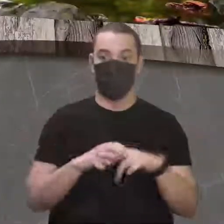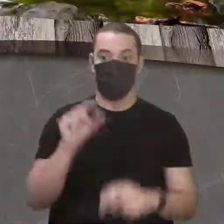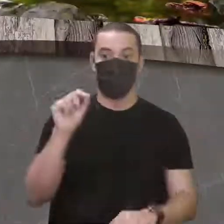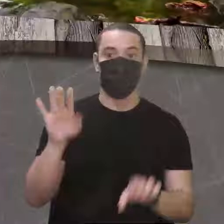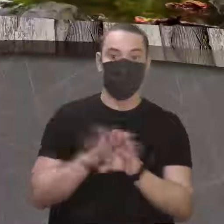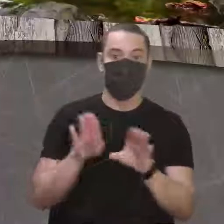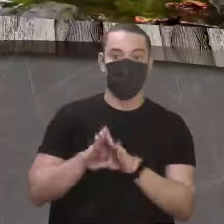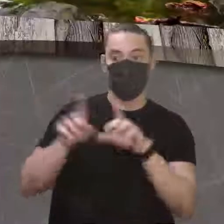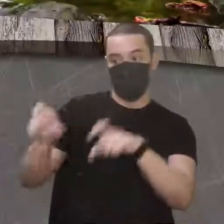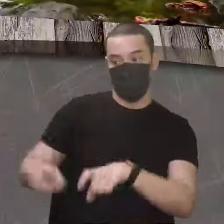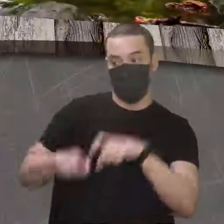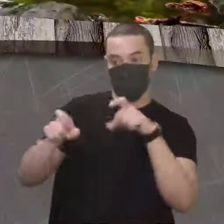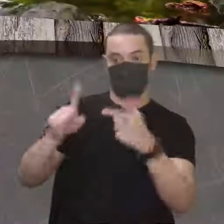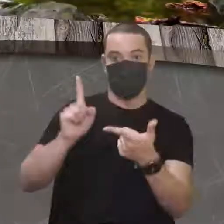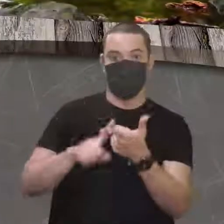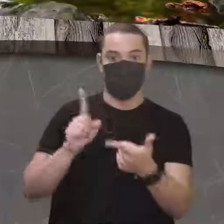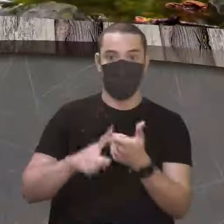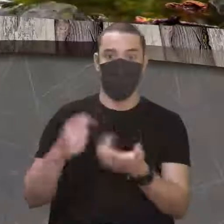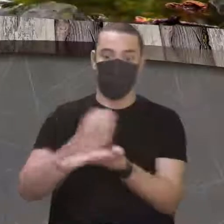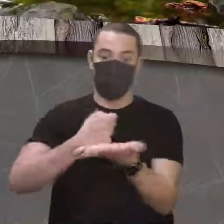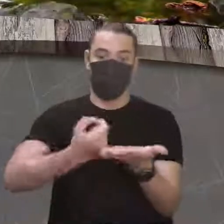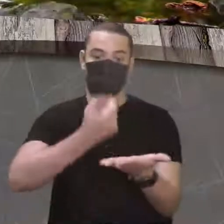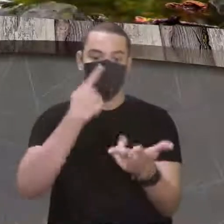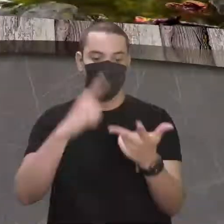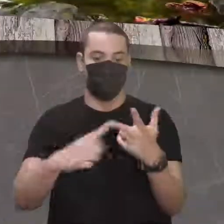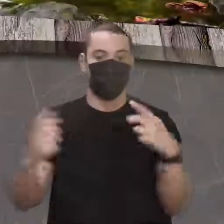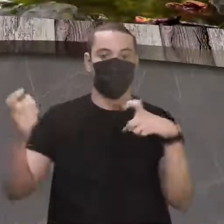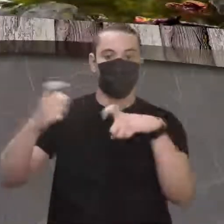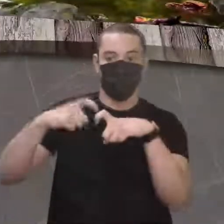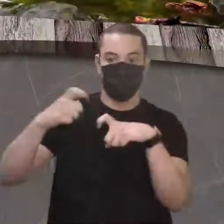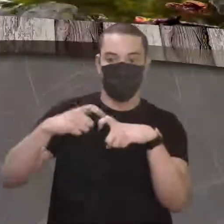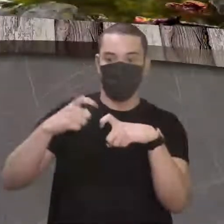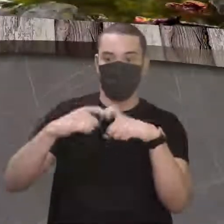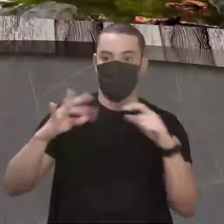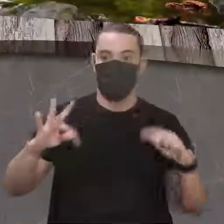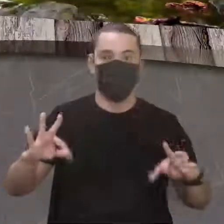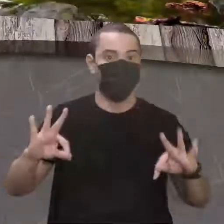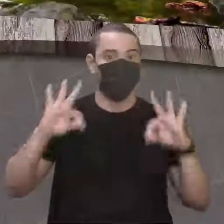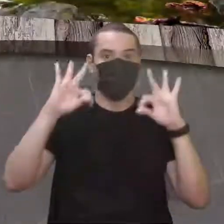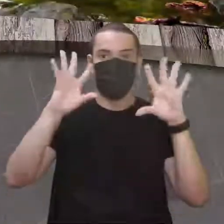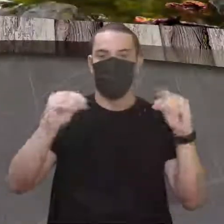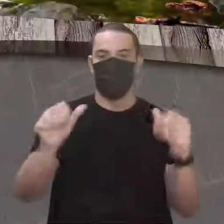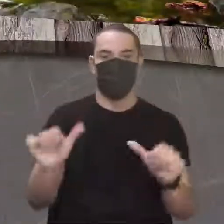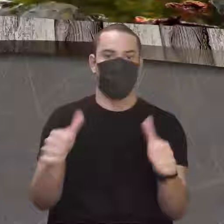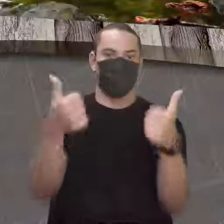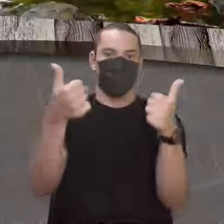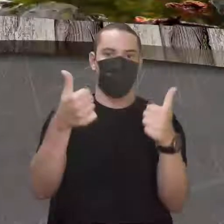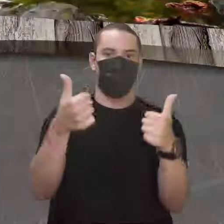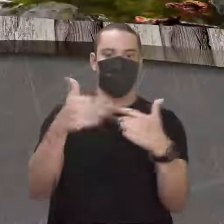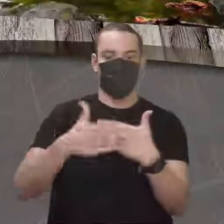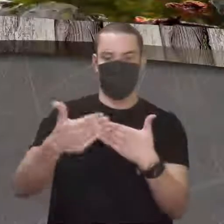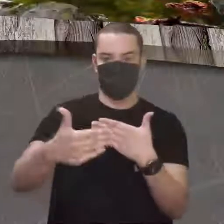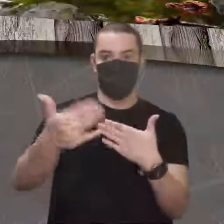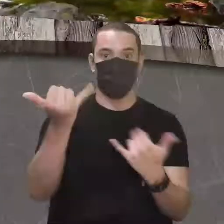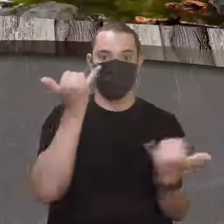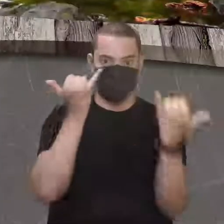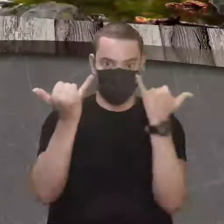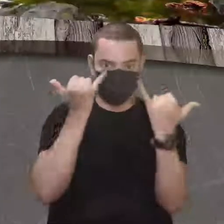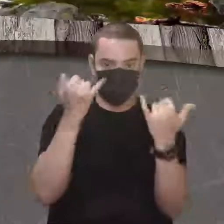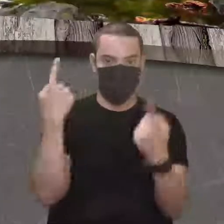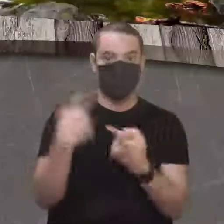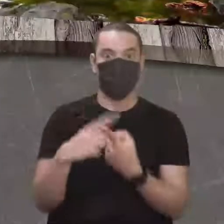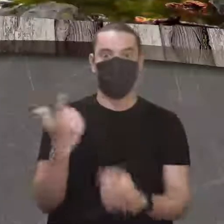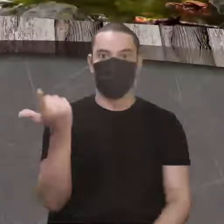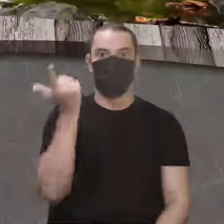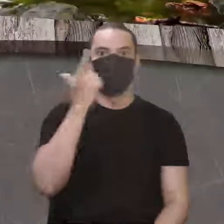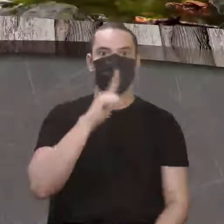área de agricultura, quanto da área da farmacologia, quanto da área da medicina. Tudo melhorou a partir dessas informações contidas, porque aí a gente